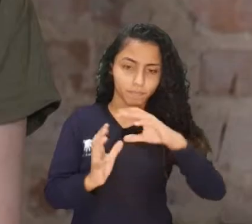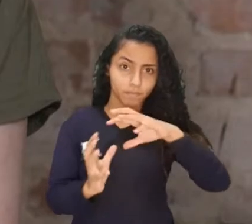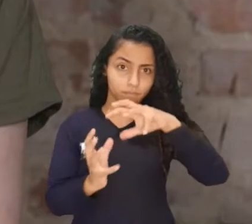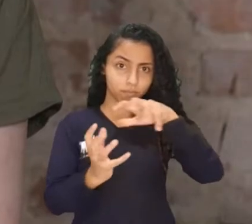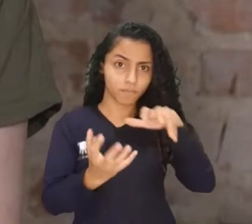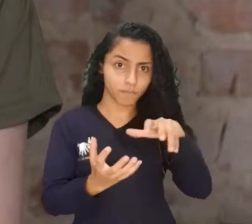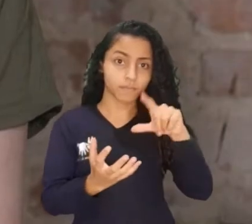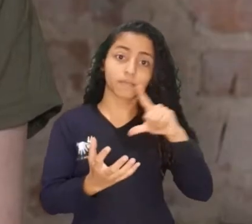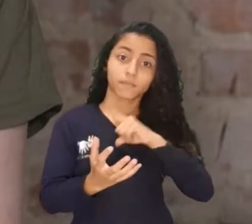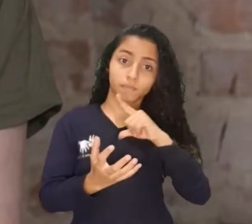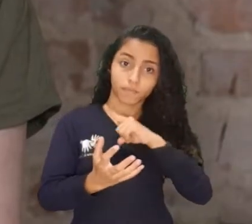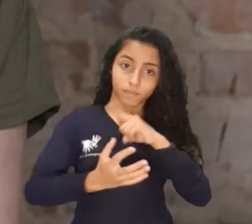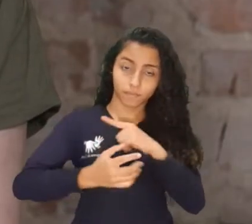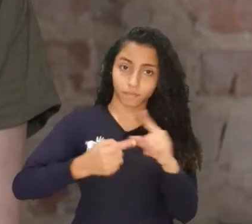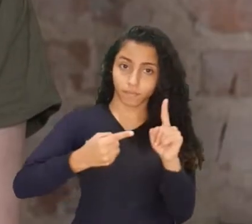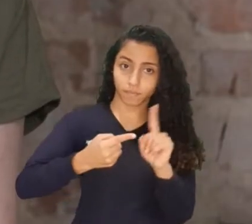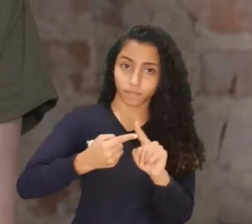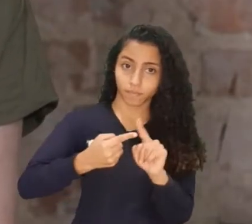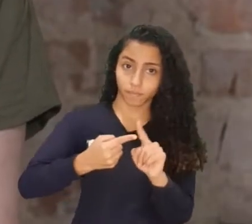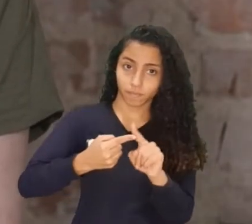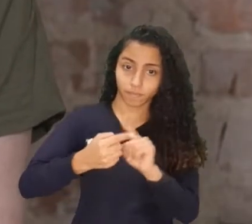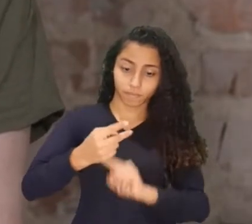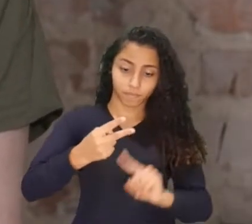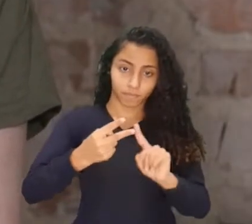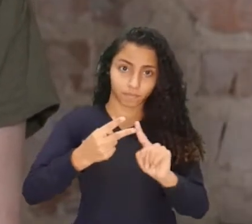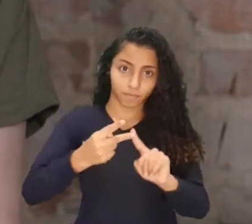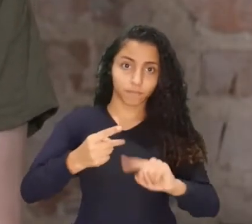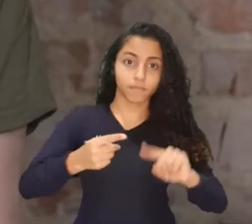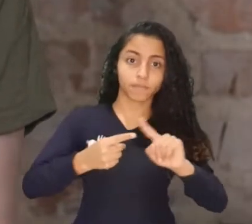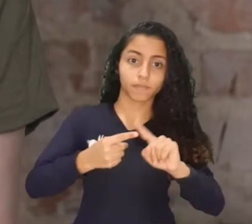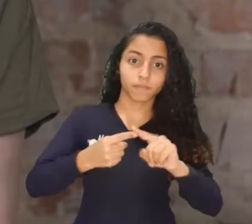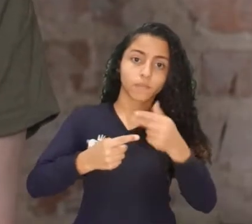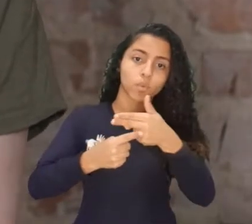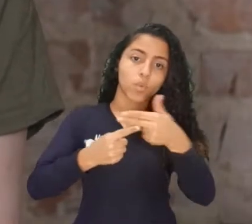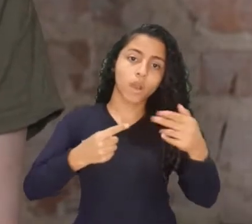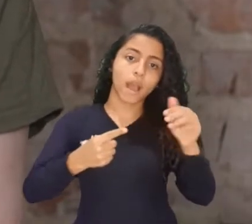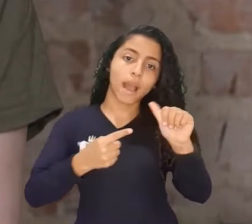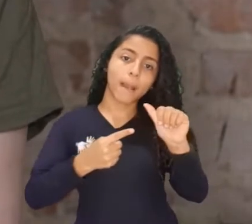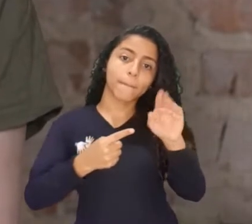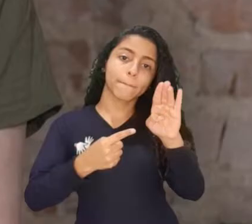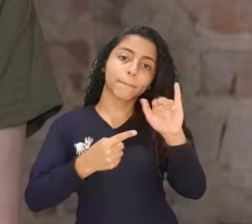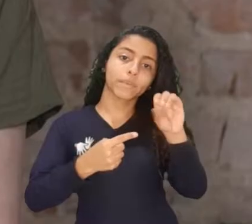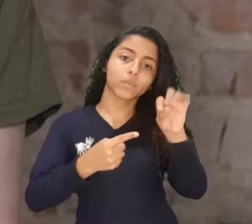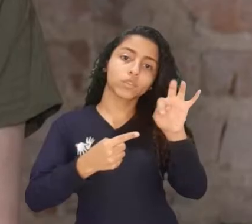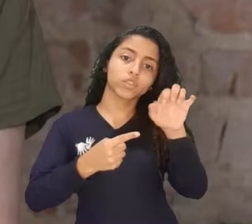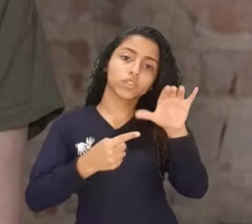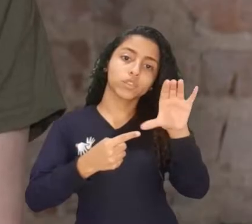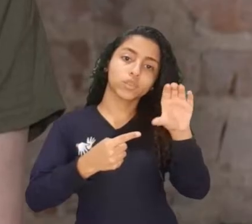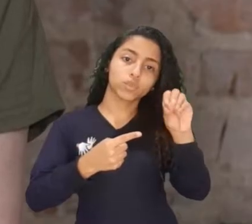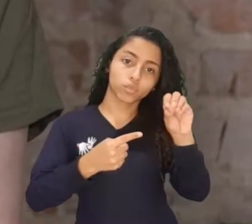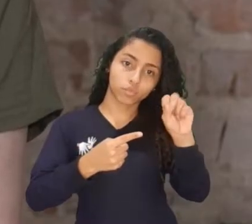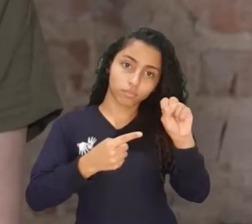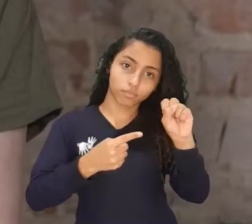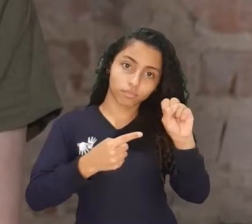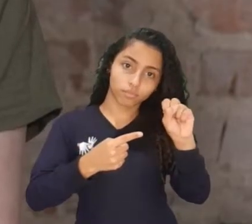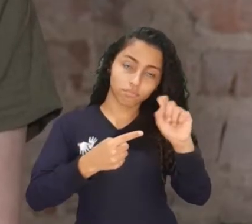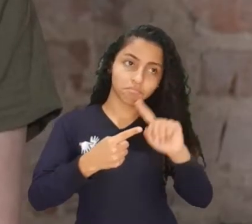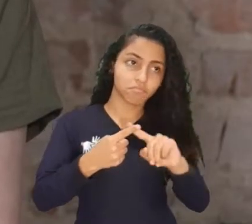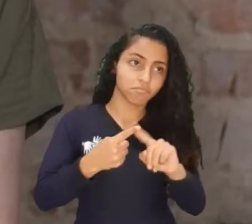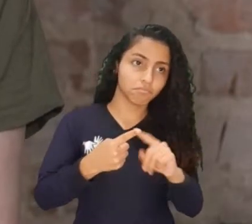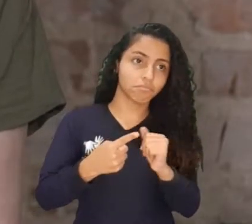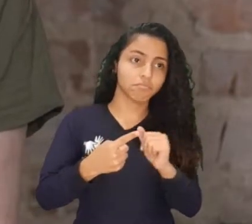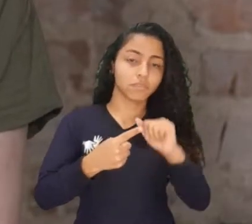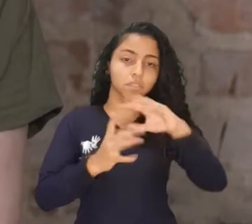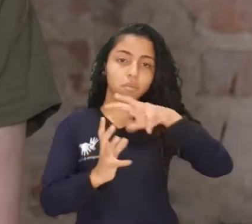tem, além dos componentes abióticos, como a litosfera, a hidrosfera e a